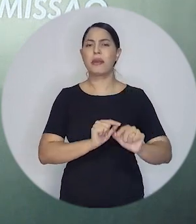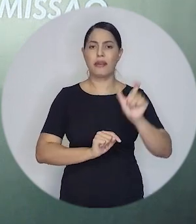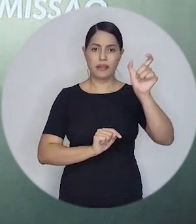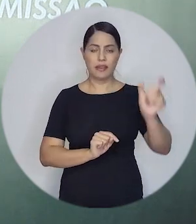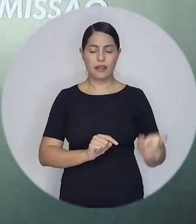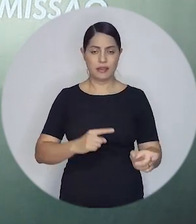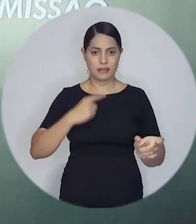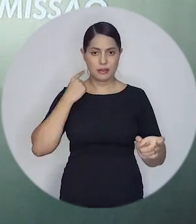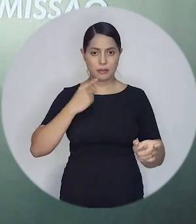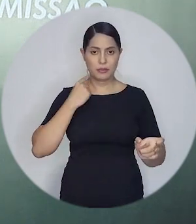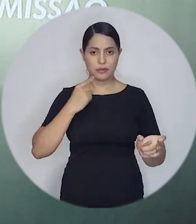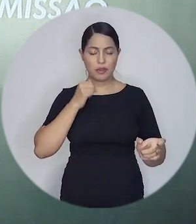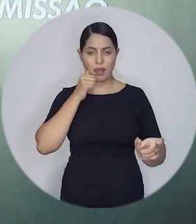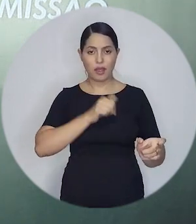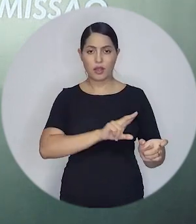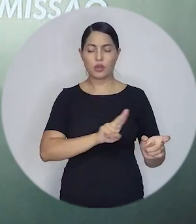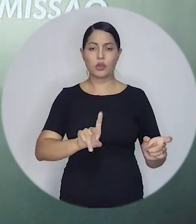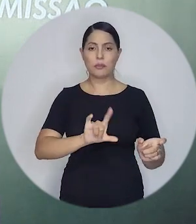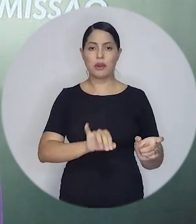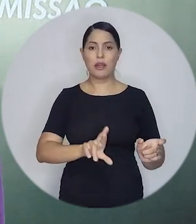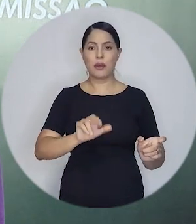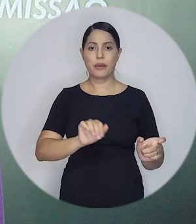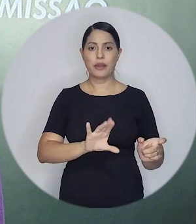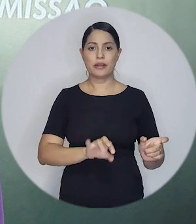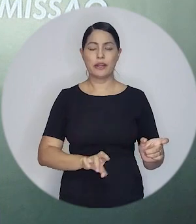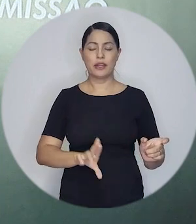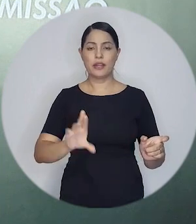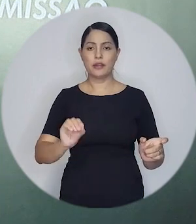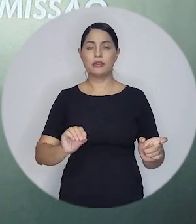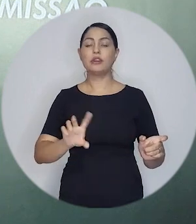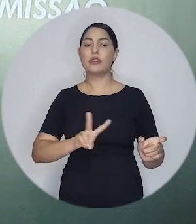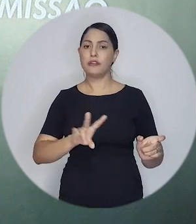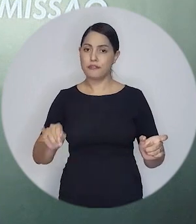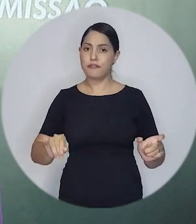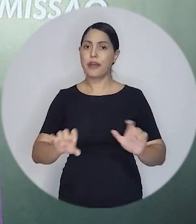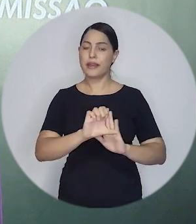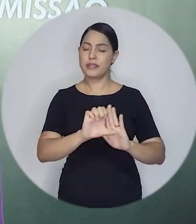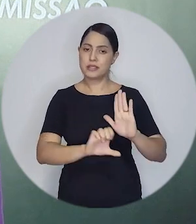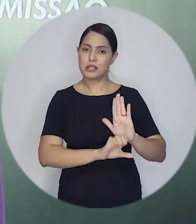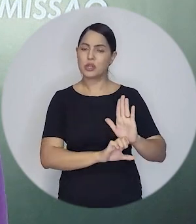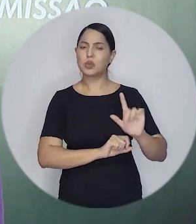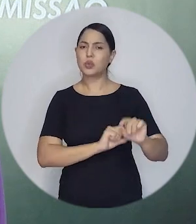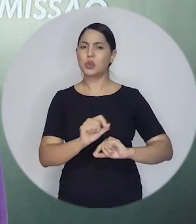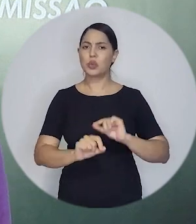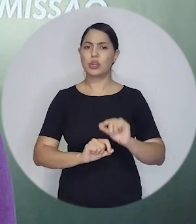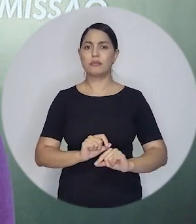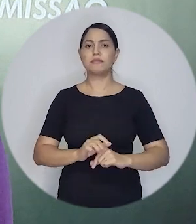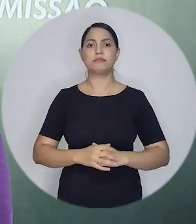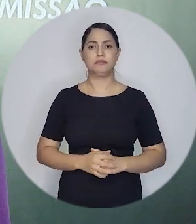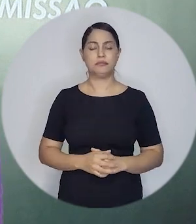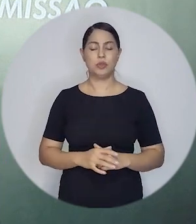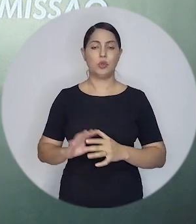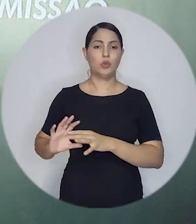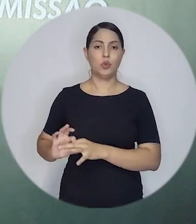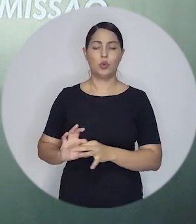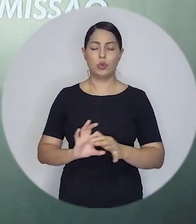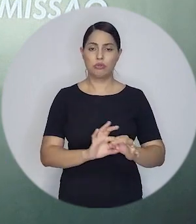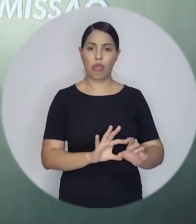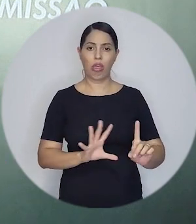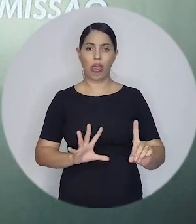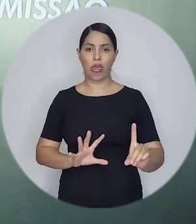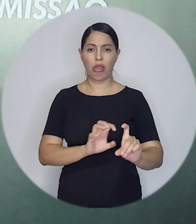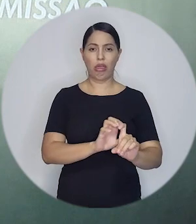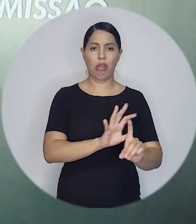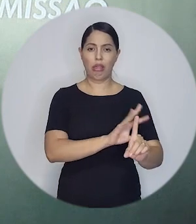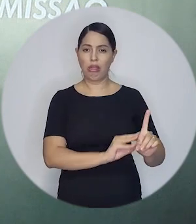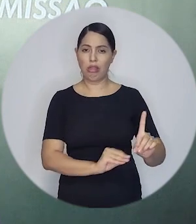projeto de lei para a deputada Laura Carneiro, que encampou a nossa ideia de inserir no nosso estatuto a infração